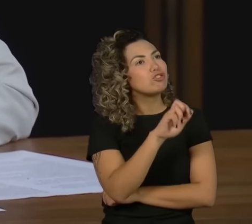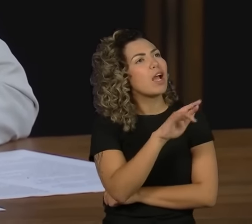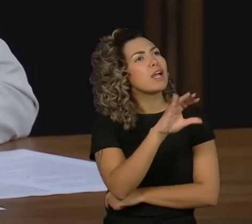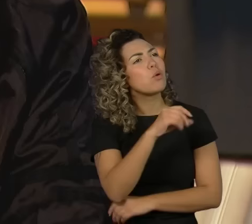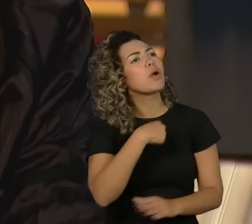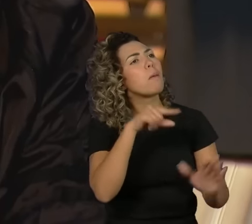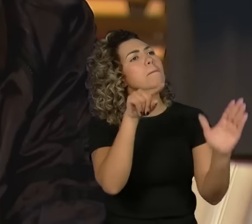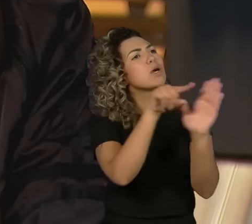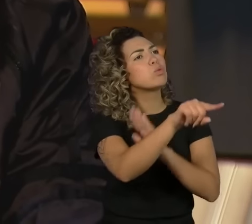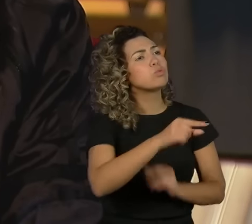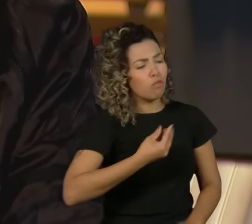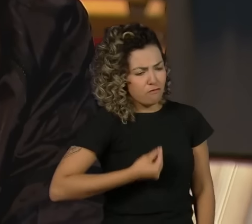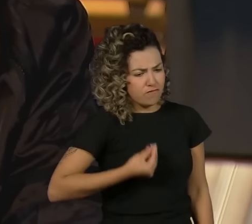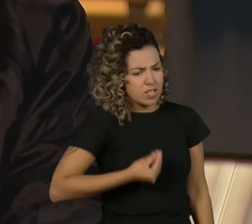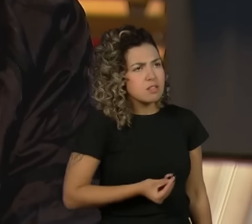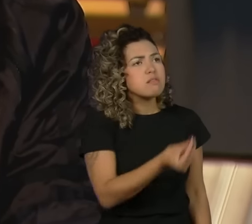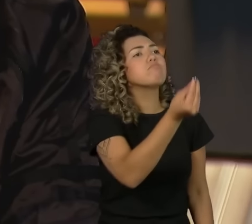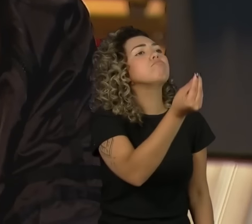vida?